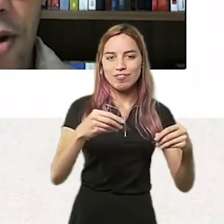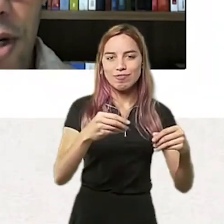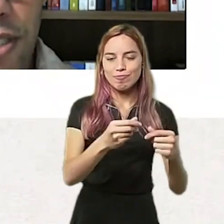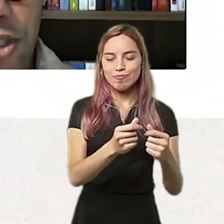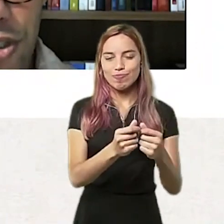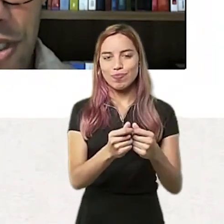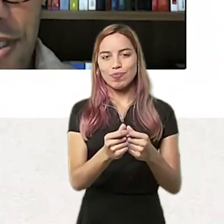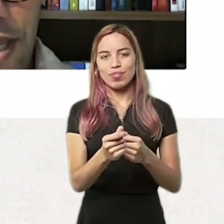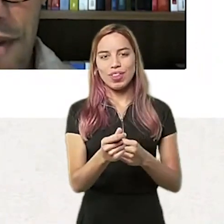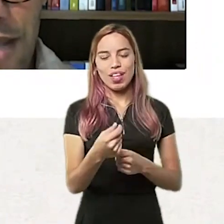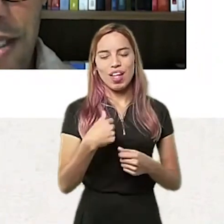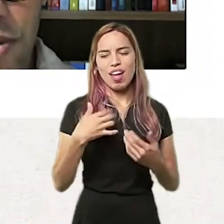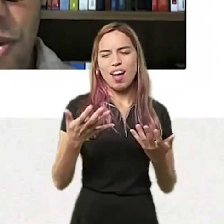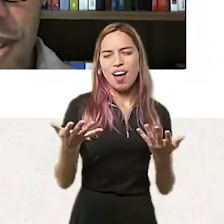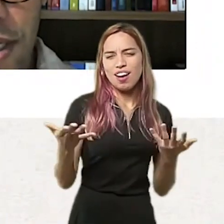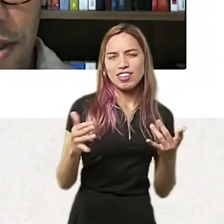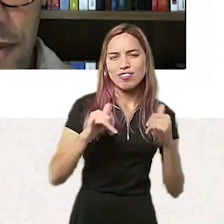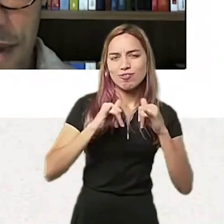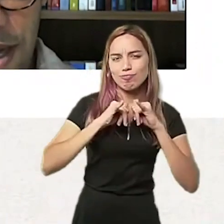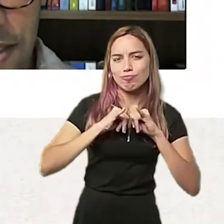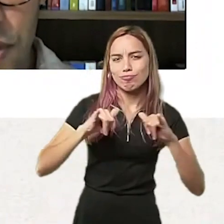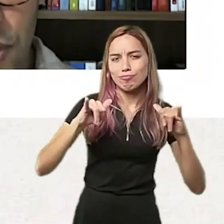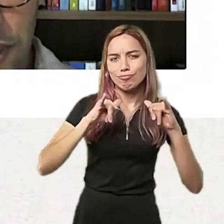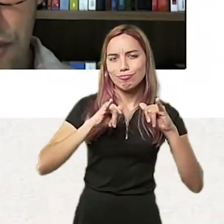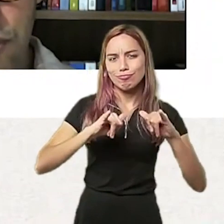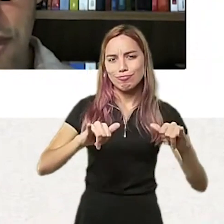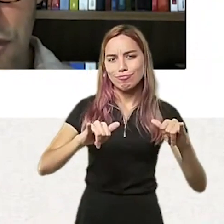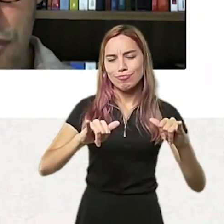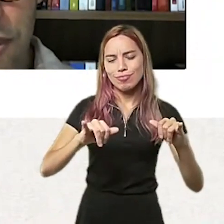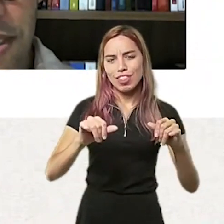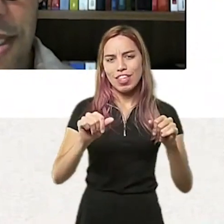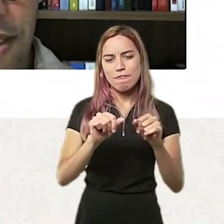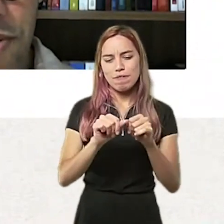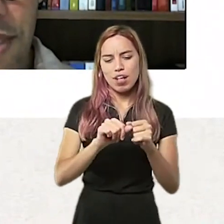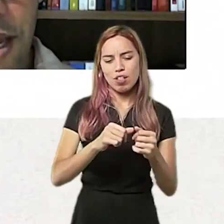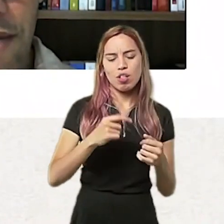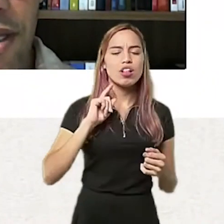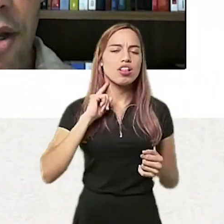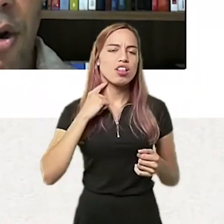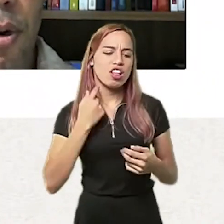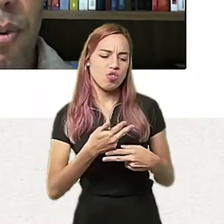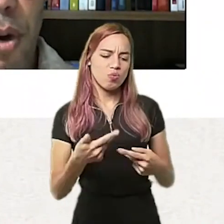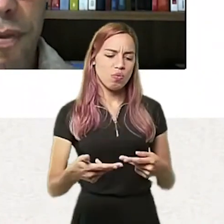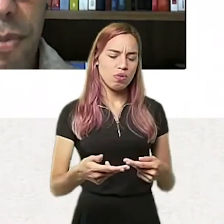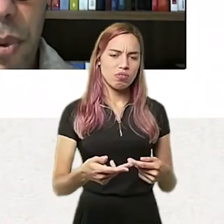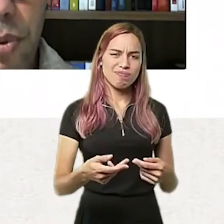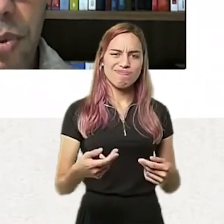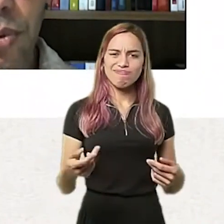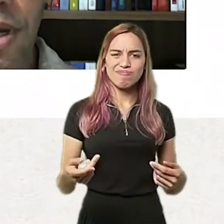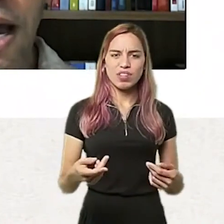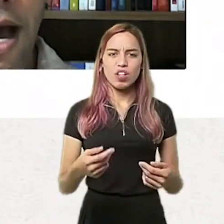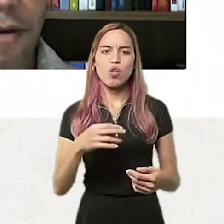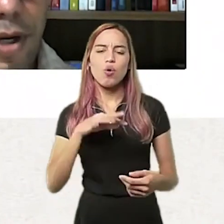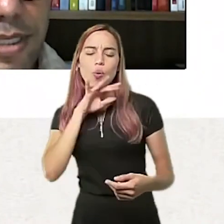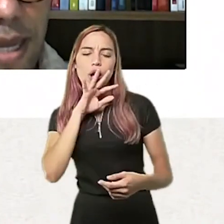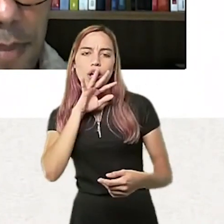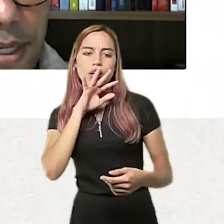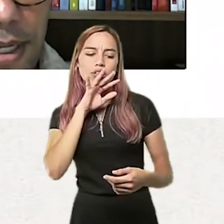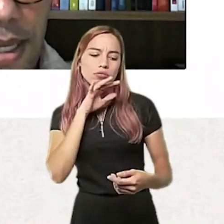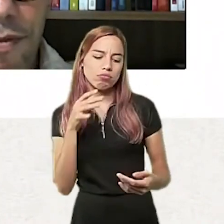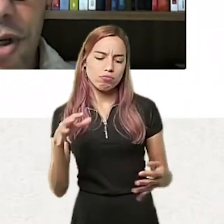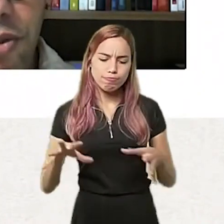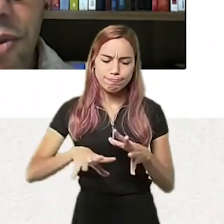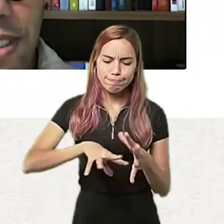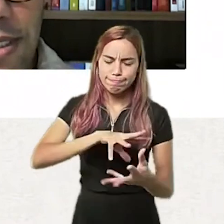falar. Agora te diz que faças do lixo e das coisas que não servem um novo mundo. A voz